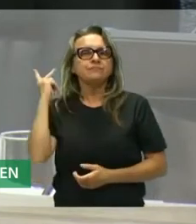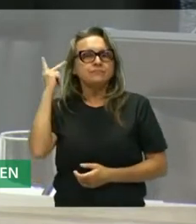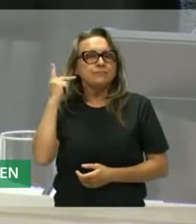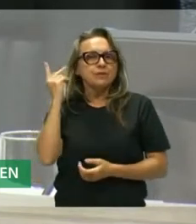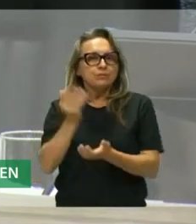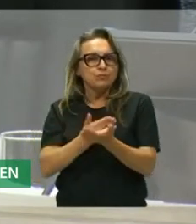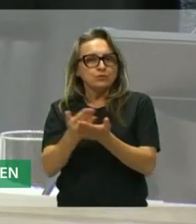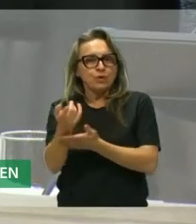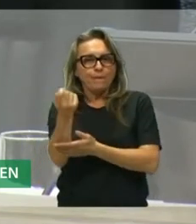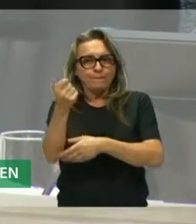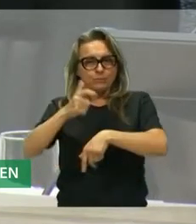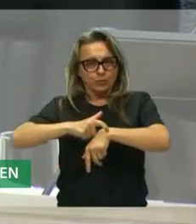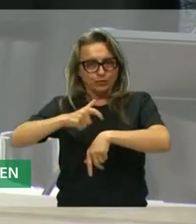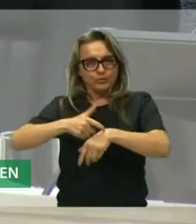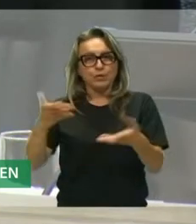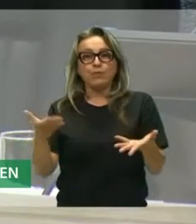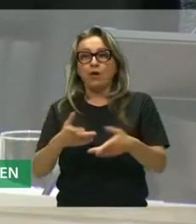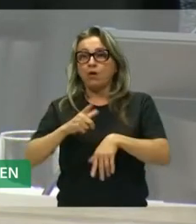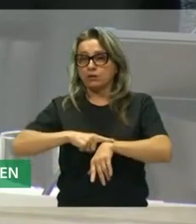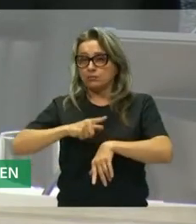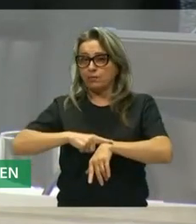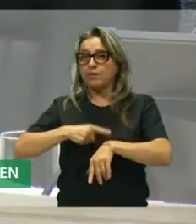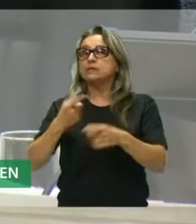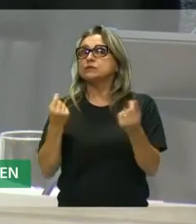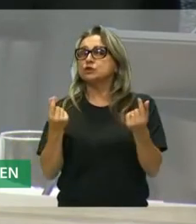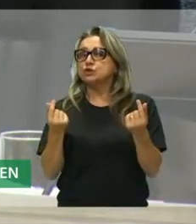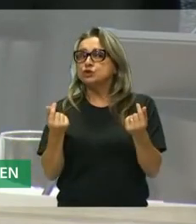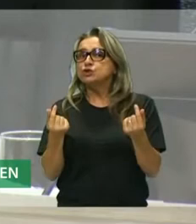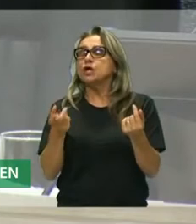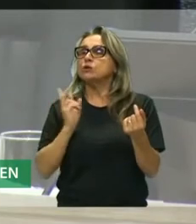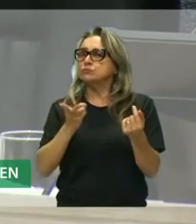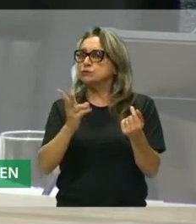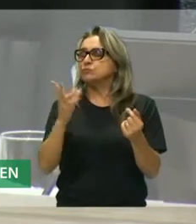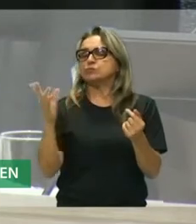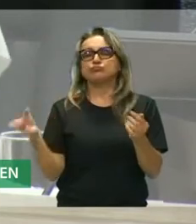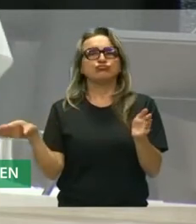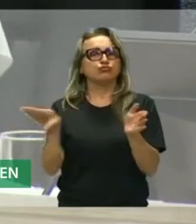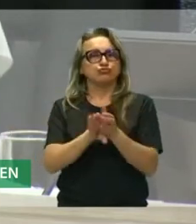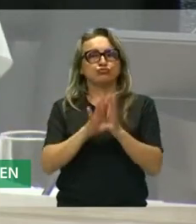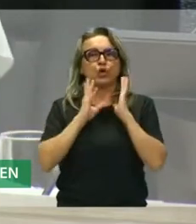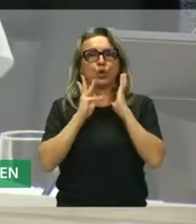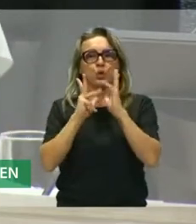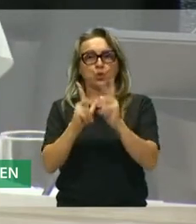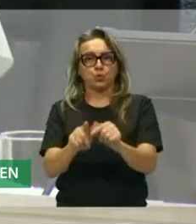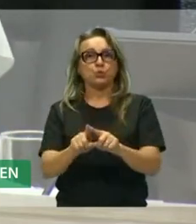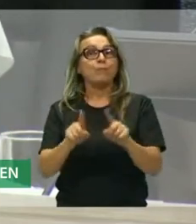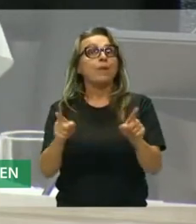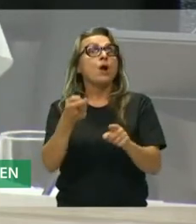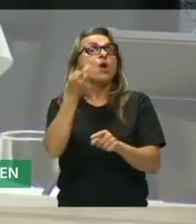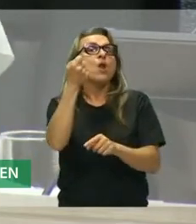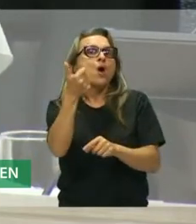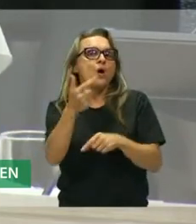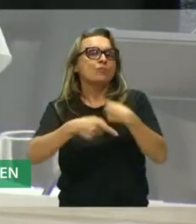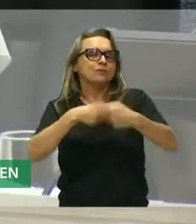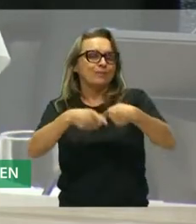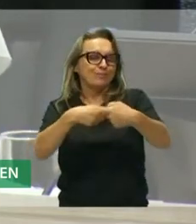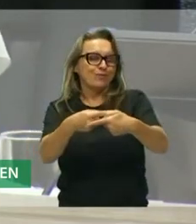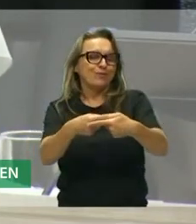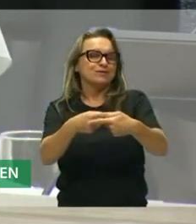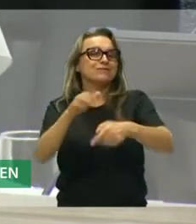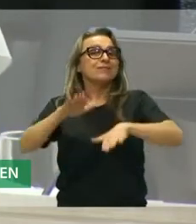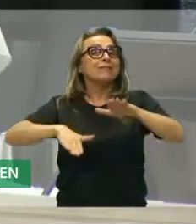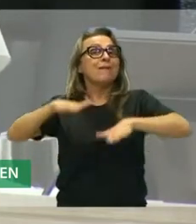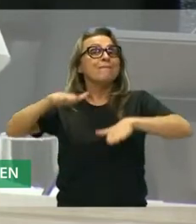tempo, esse dinheiro tem vindo praticamente total, mas em breve ele vai estar linkado à capacidade de